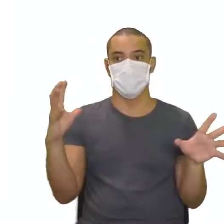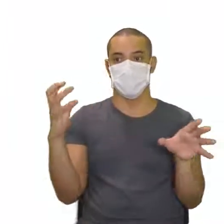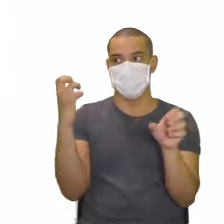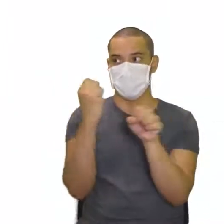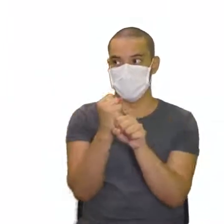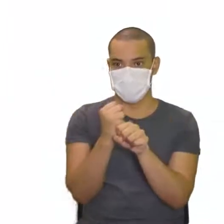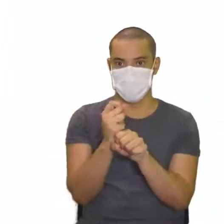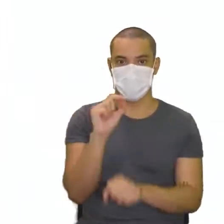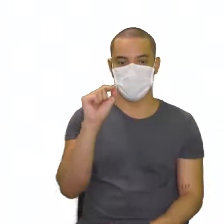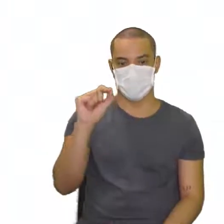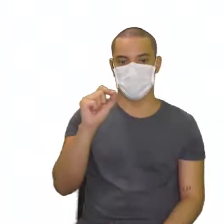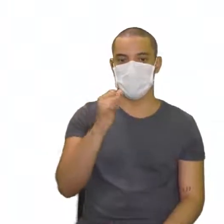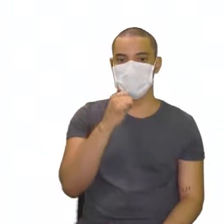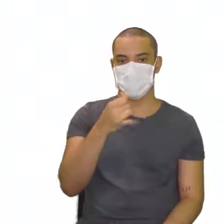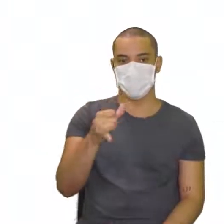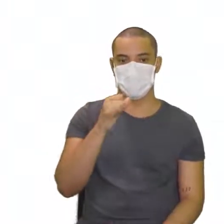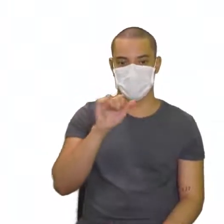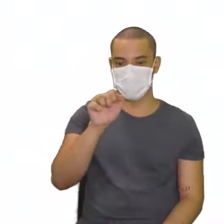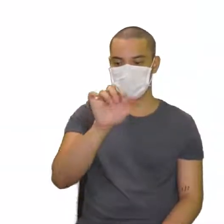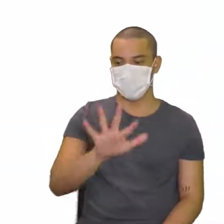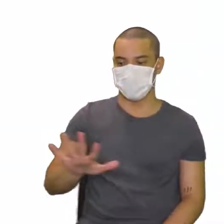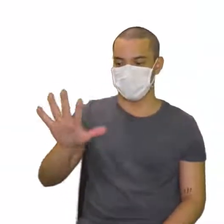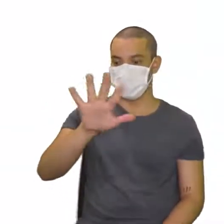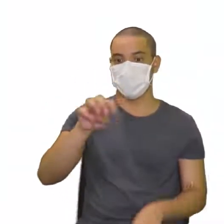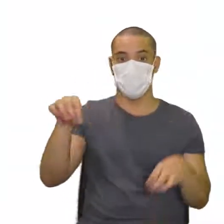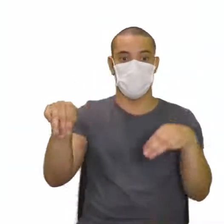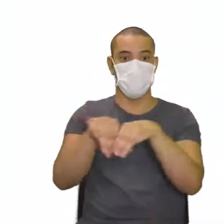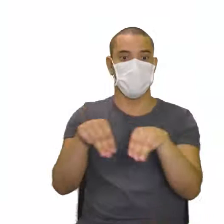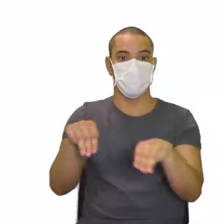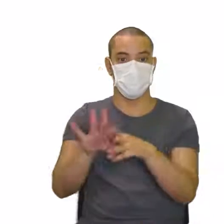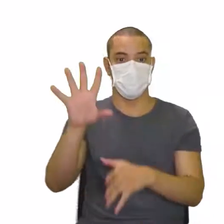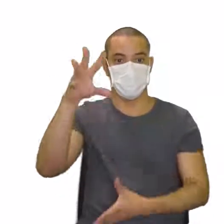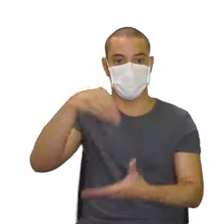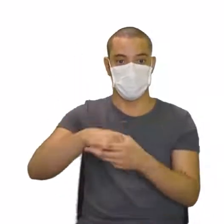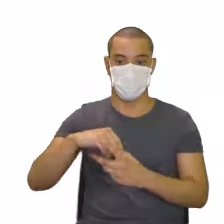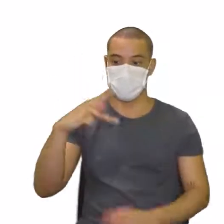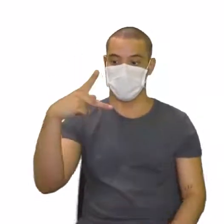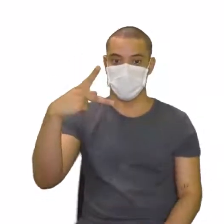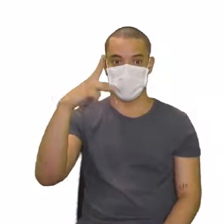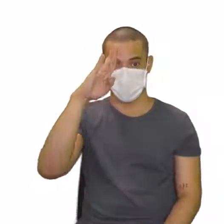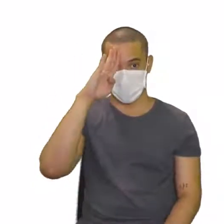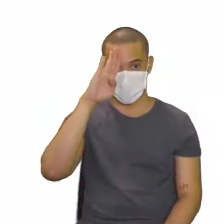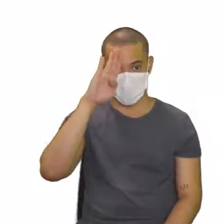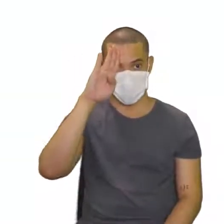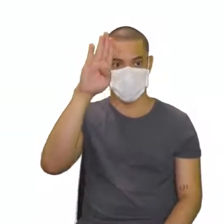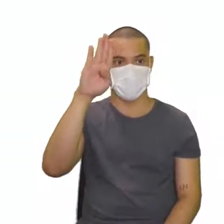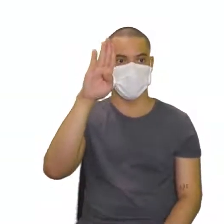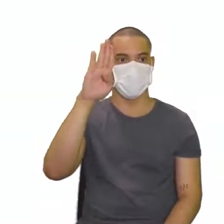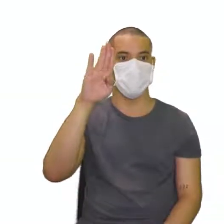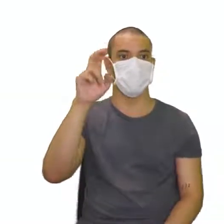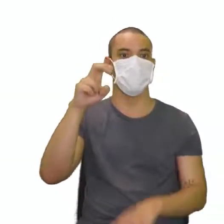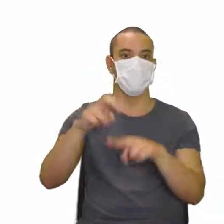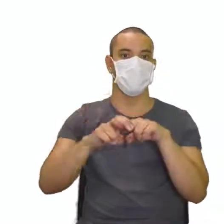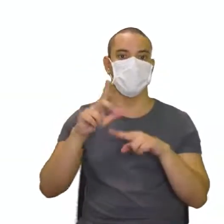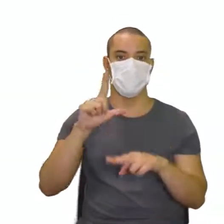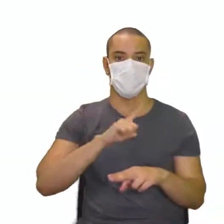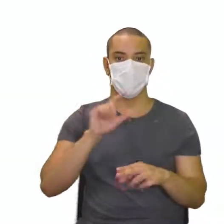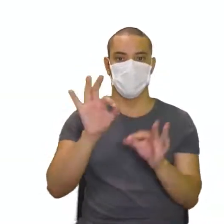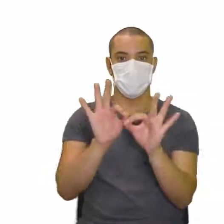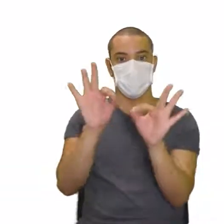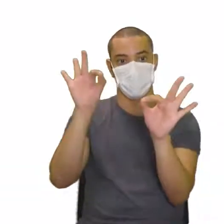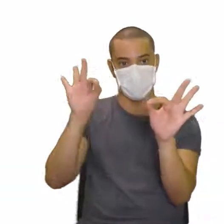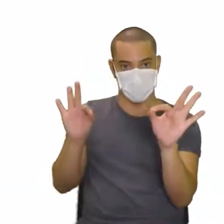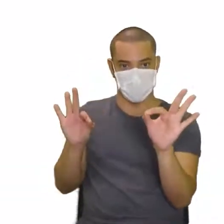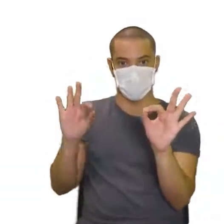calcular o campo magnético no ponto P, que vocês podem ver que está no centro da espira. Então, eu tenho a distância do centro da